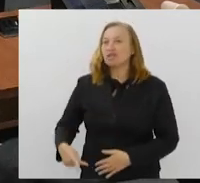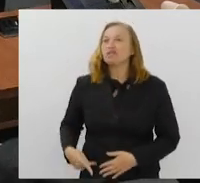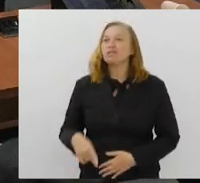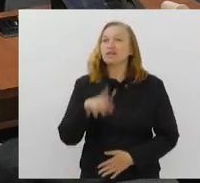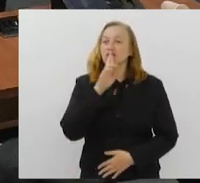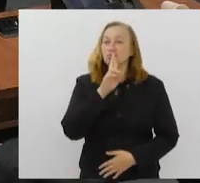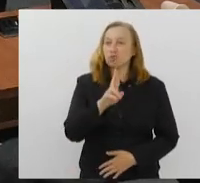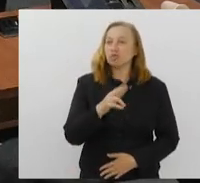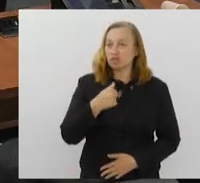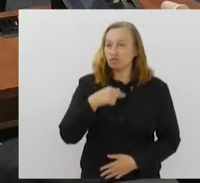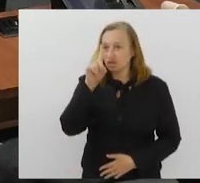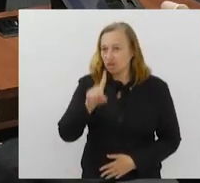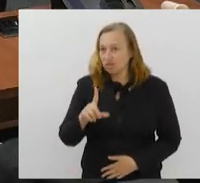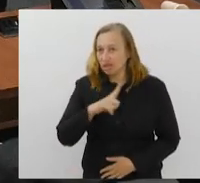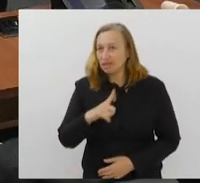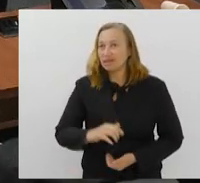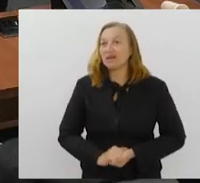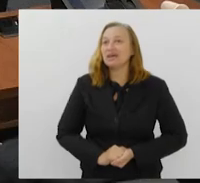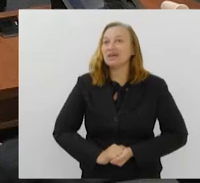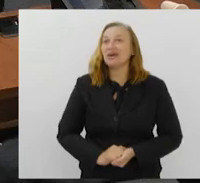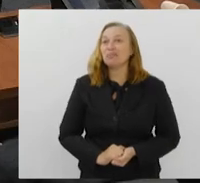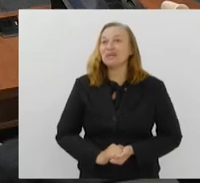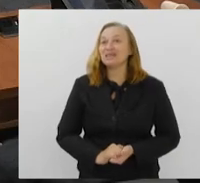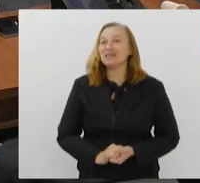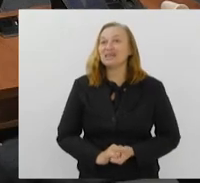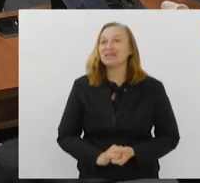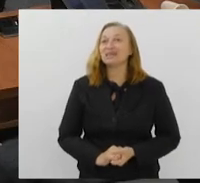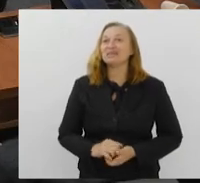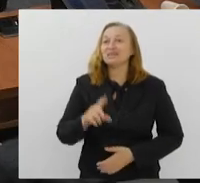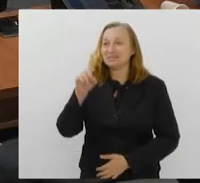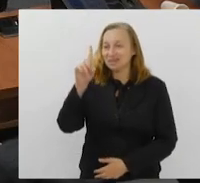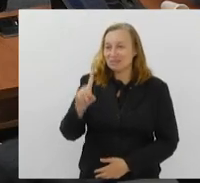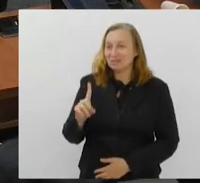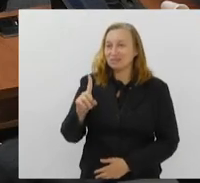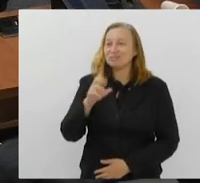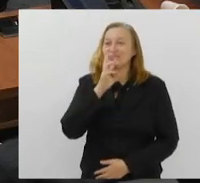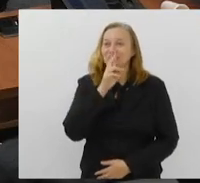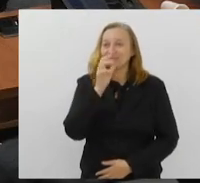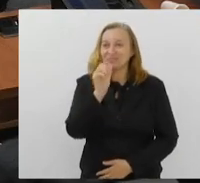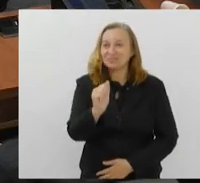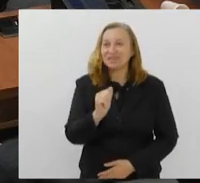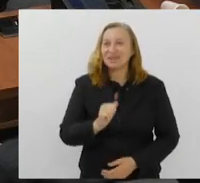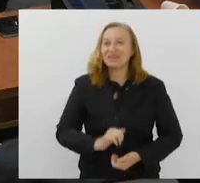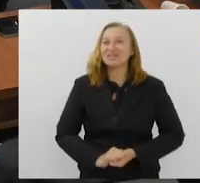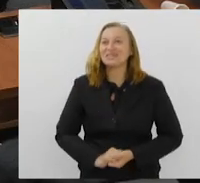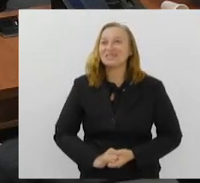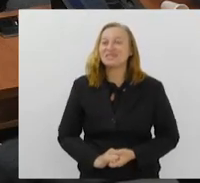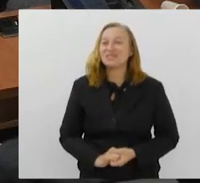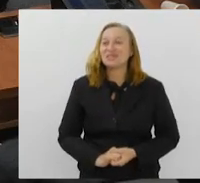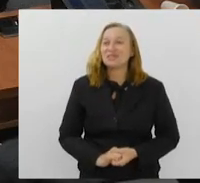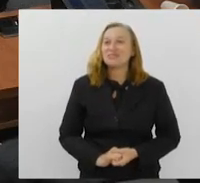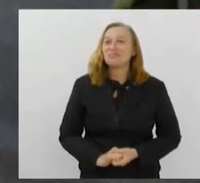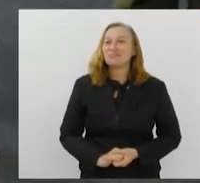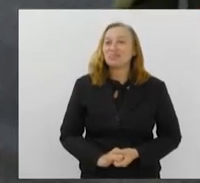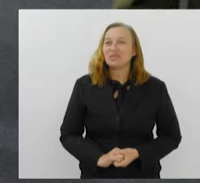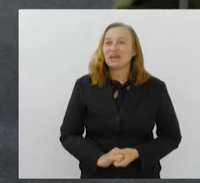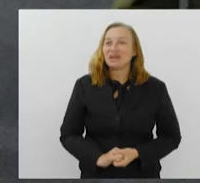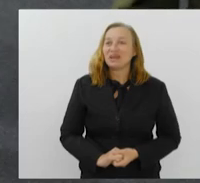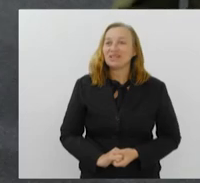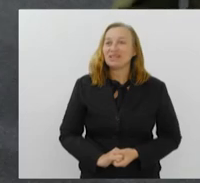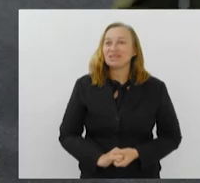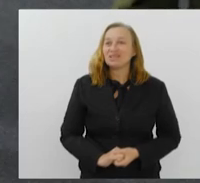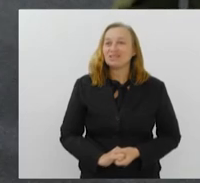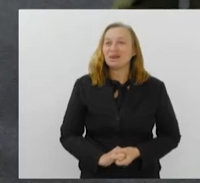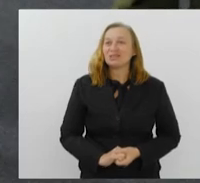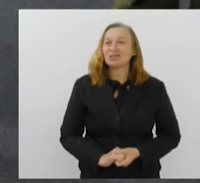ordem. O deputado Rodrigo Amorim, ele acabou de provar que ele é um estúpido, grosseiro, e tudo que ele